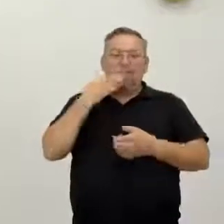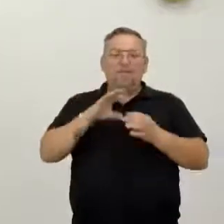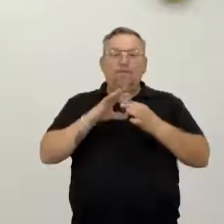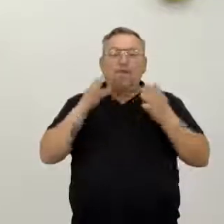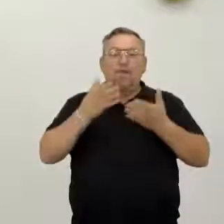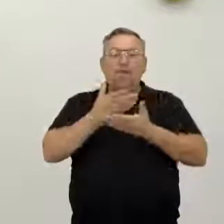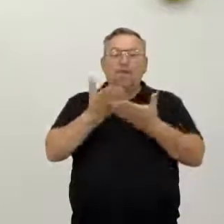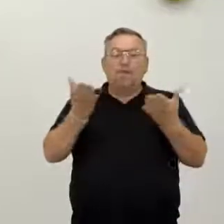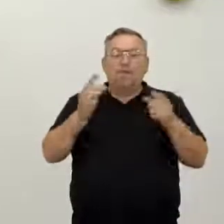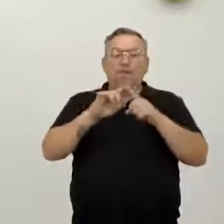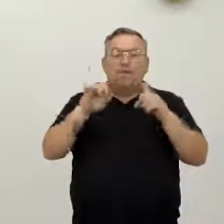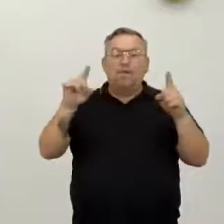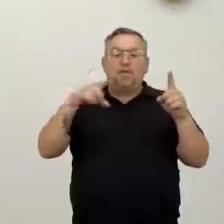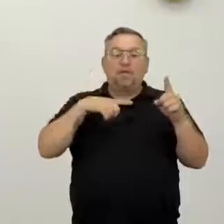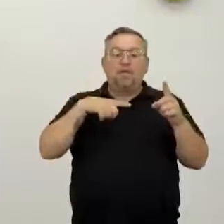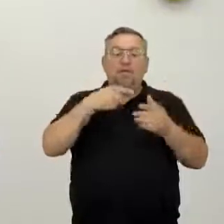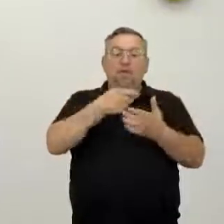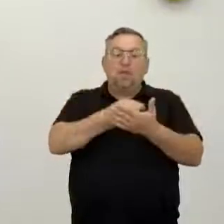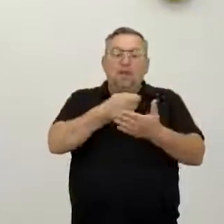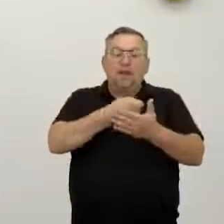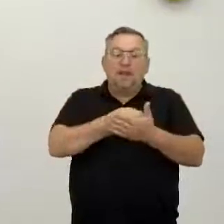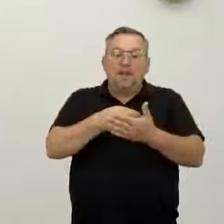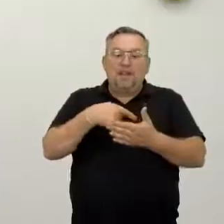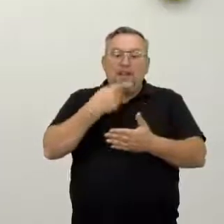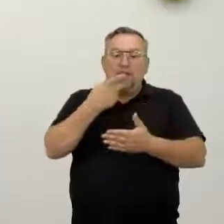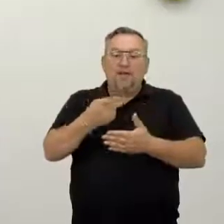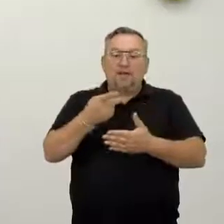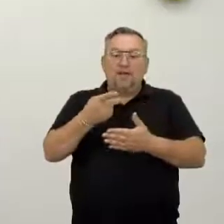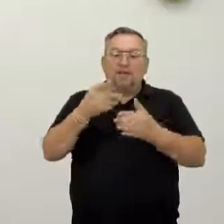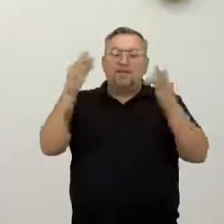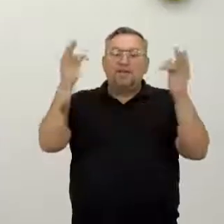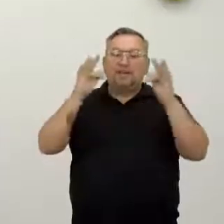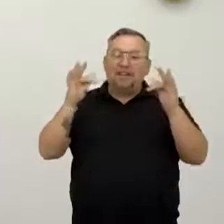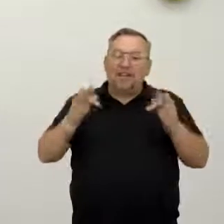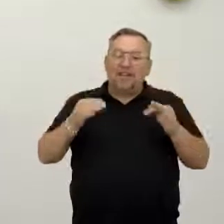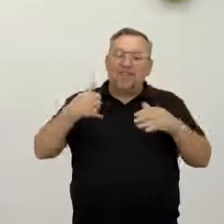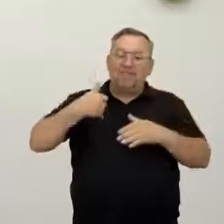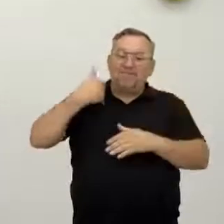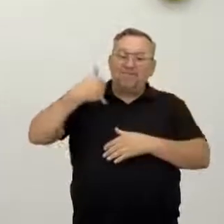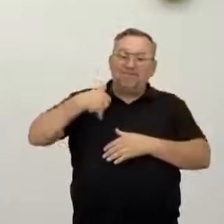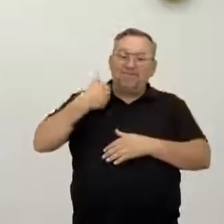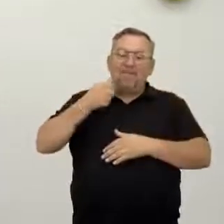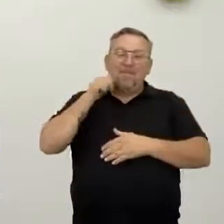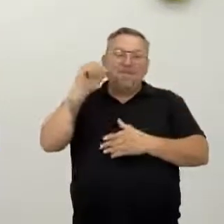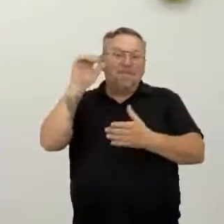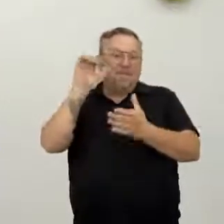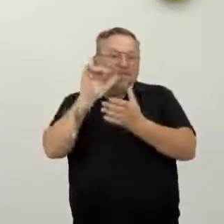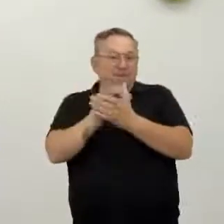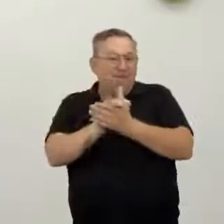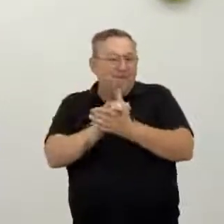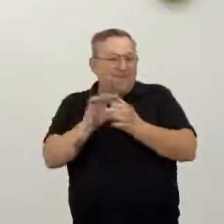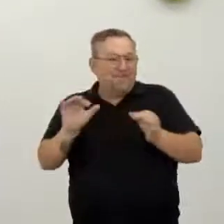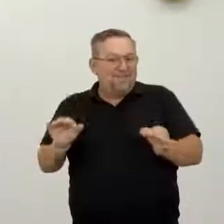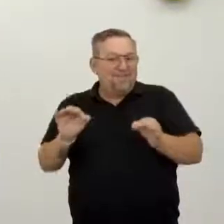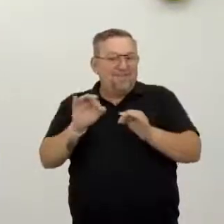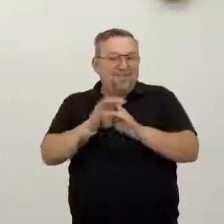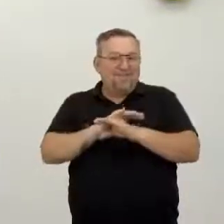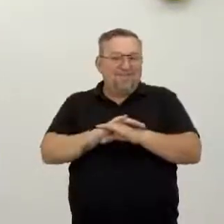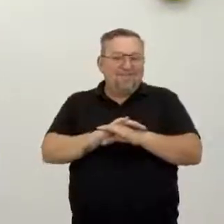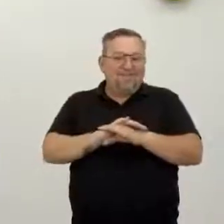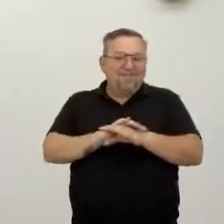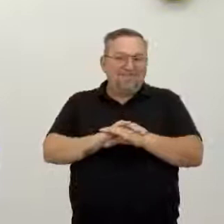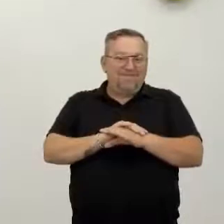todos vocês, mas eu vou ser obrigado a mandar um feliz aniversário para a minha esposa, que está completando... Ah, não pode falar,